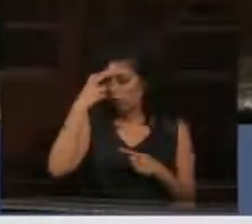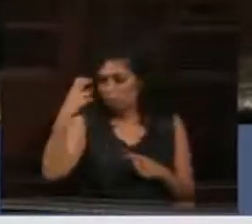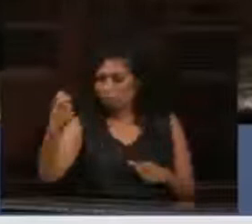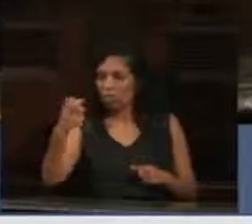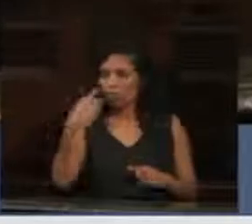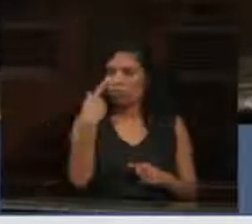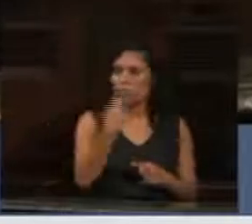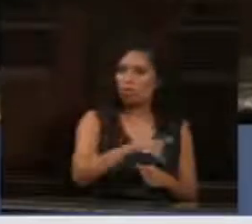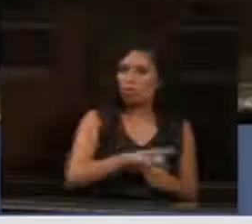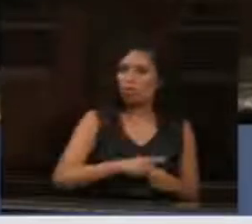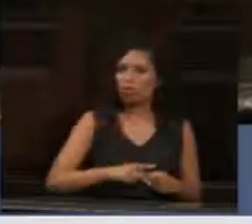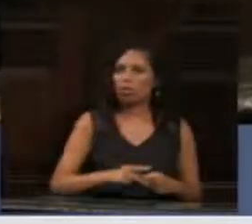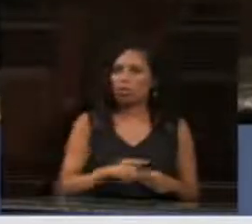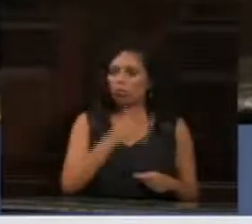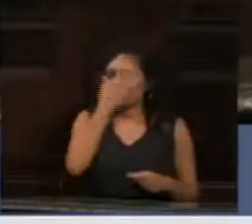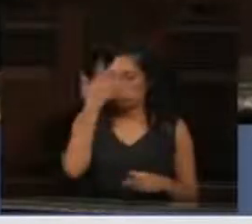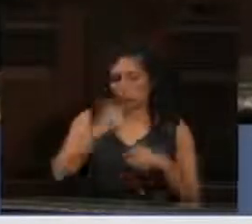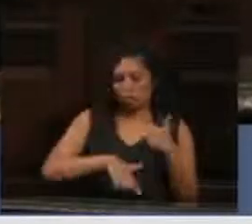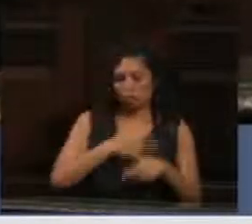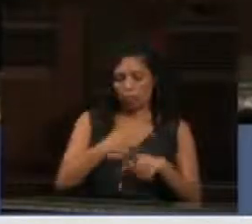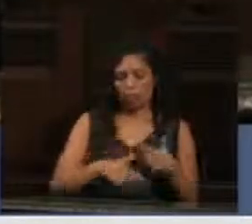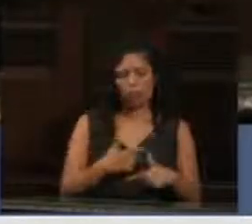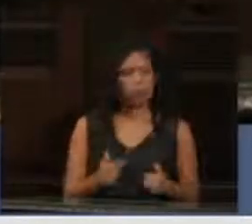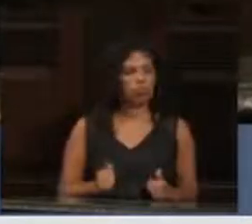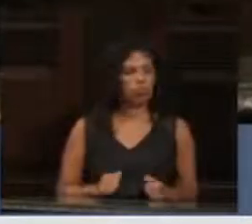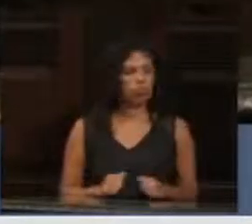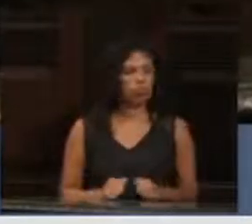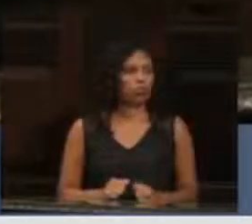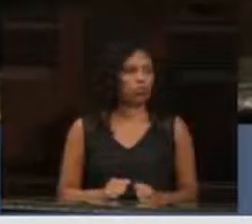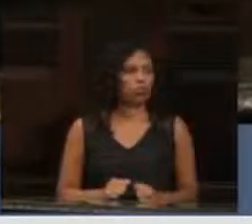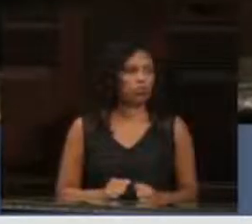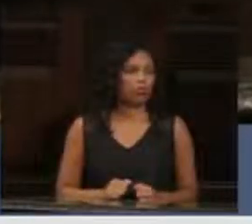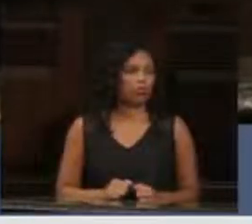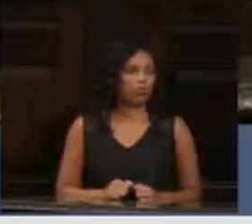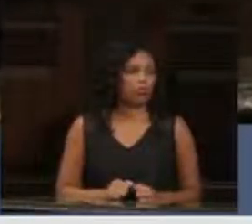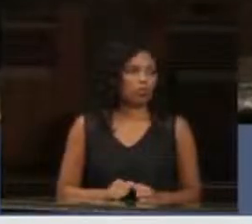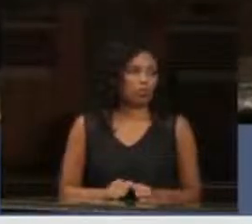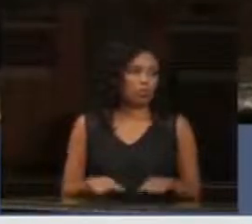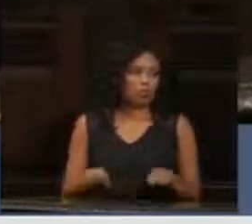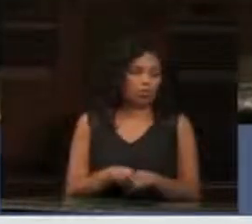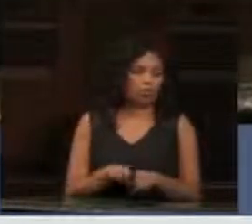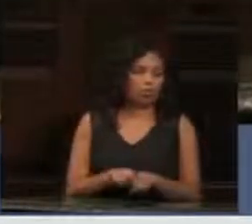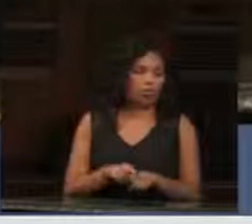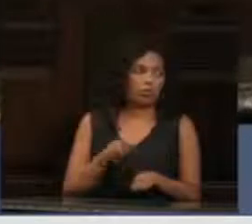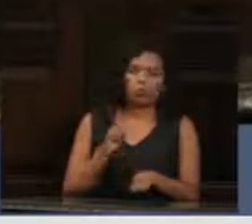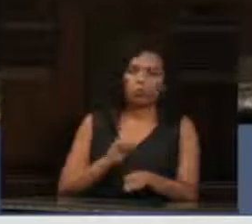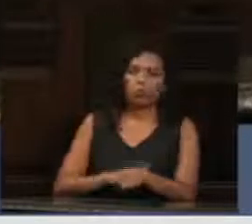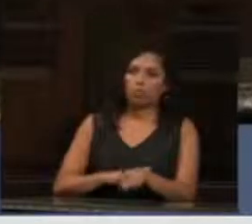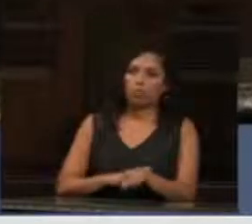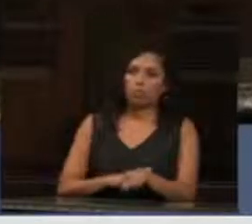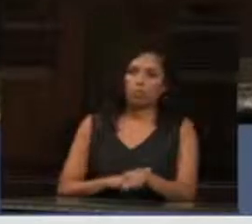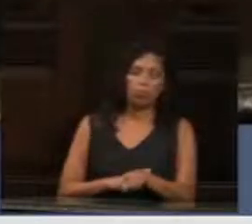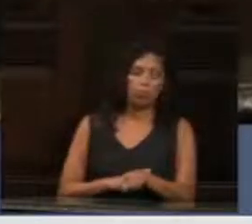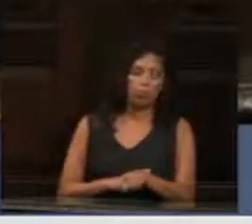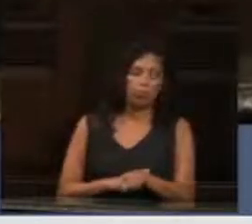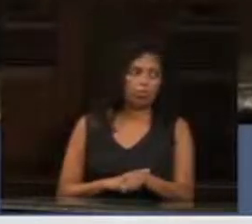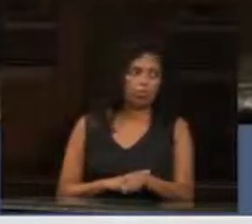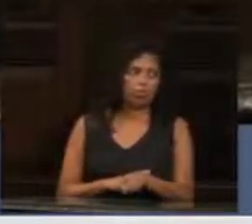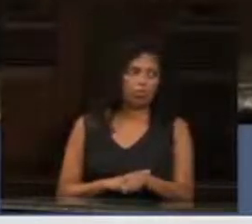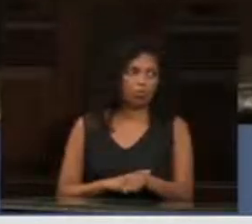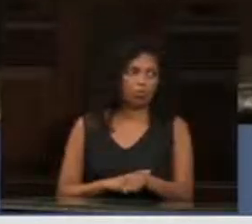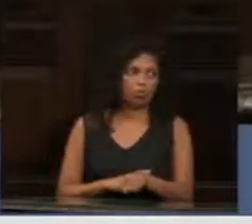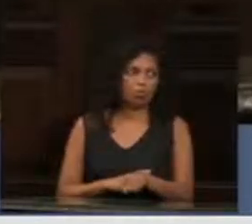acumulada pela SEDAI. E no momento, inclusive, que está em andamento